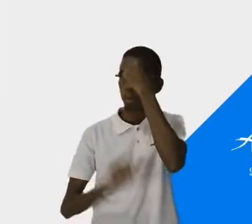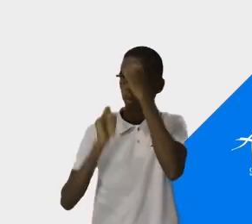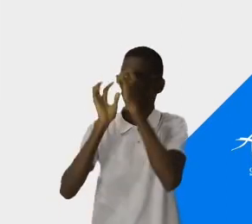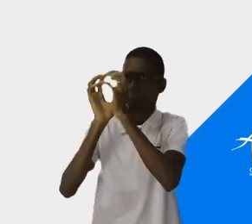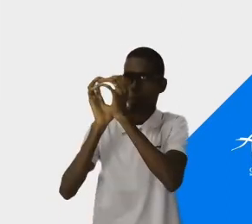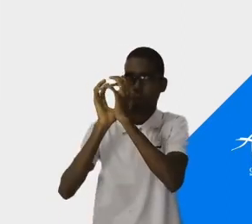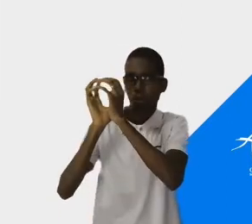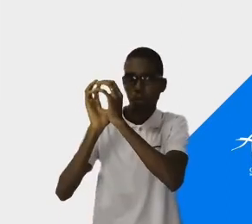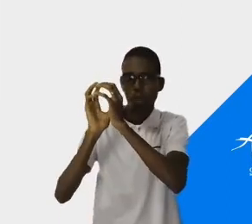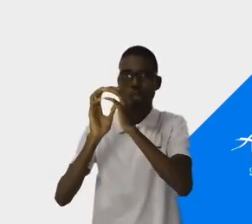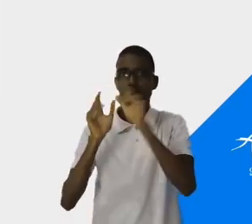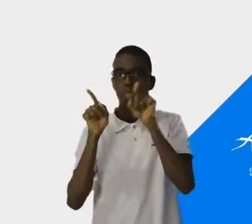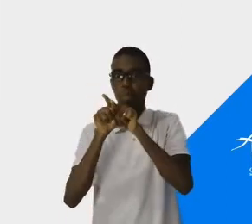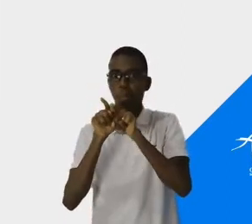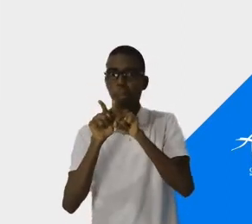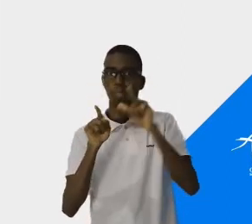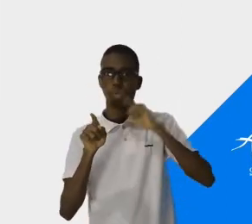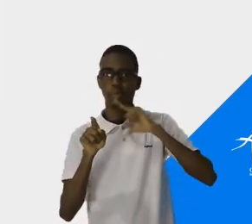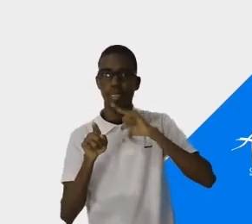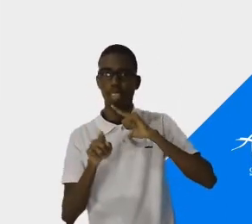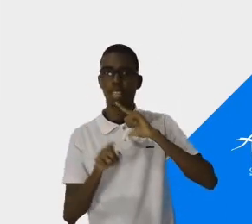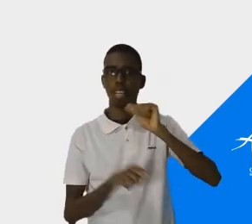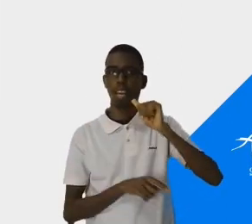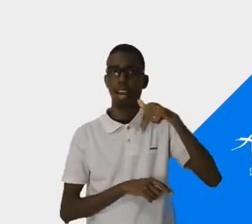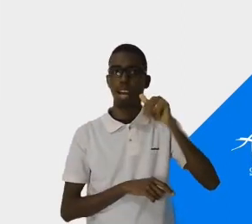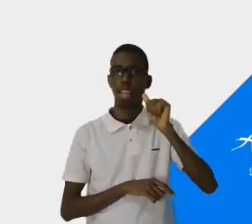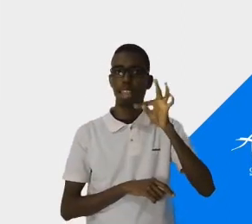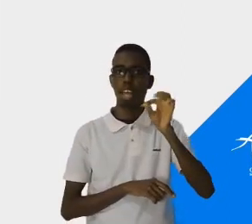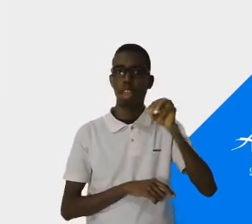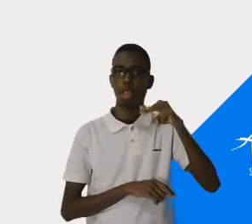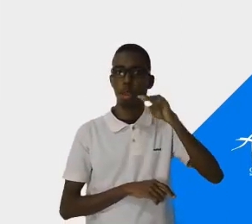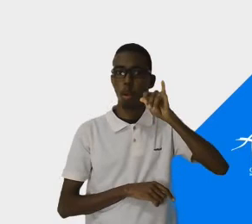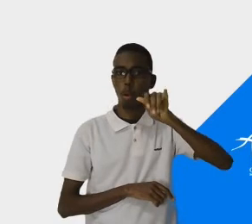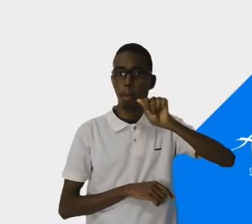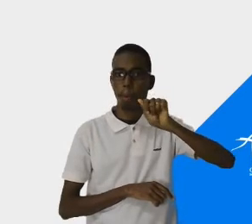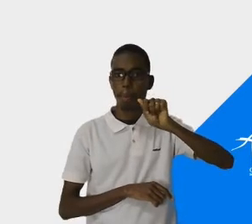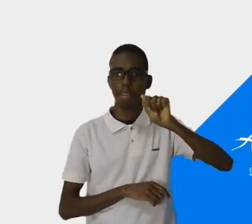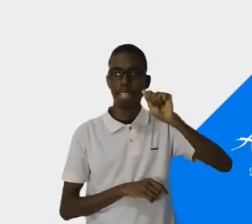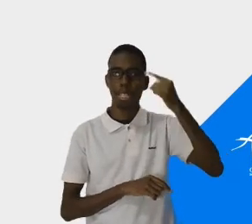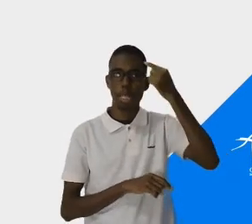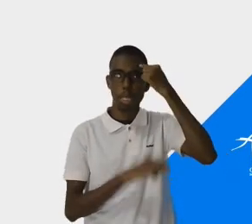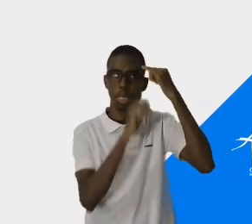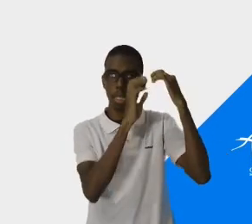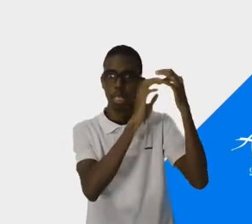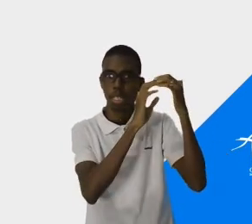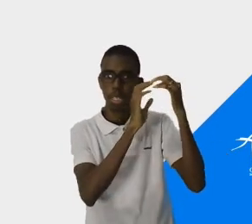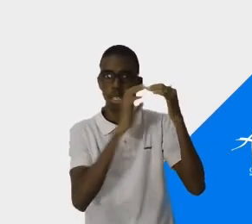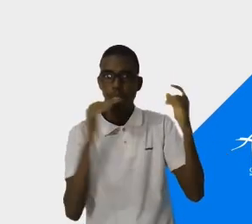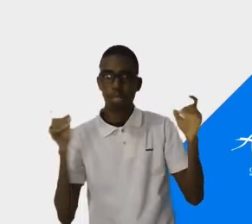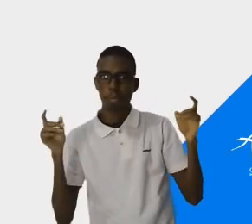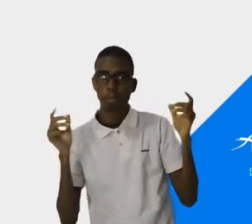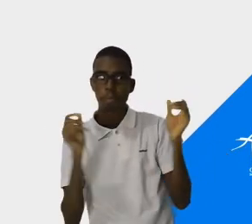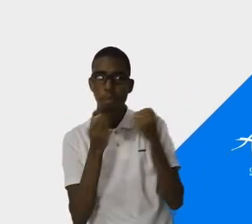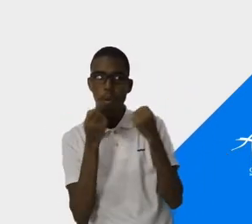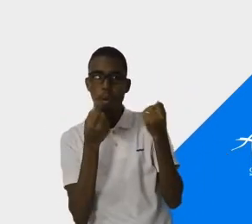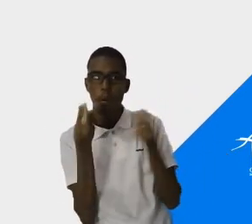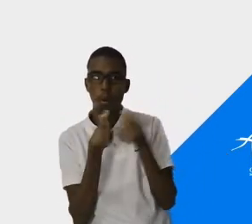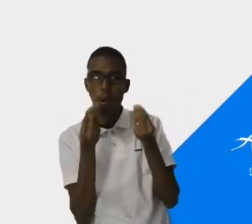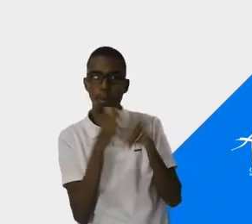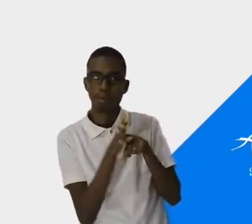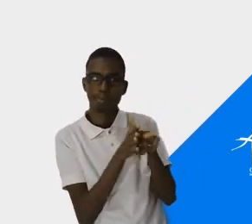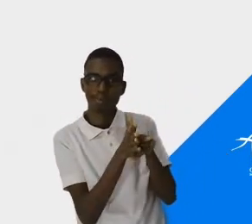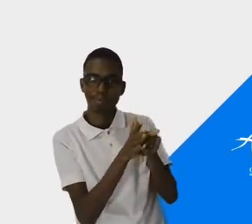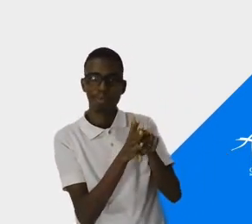craniana. Isso passa por Gall, passa por vários